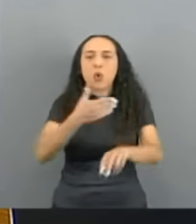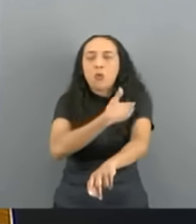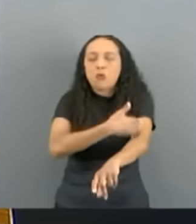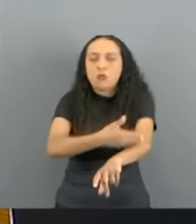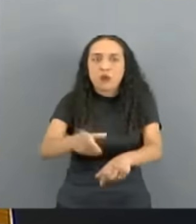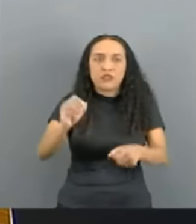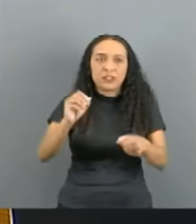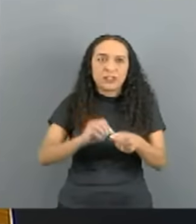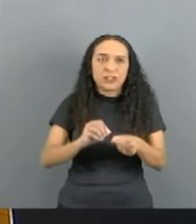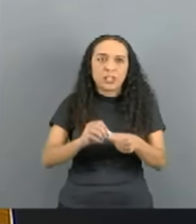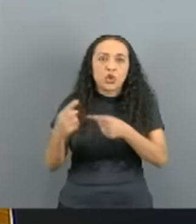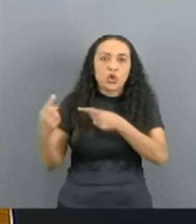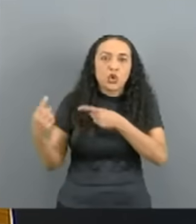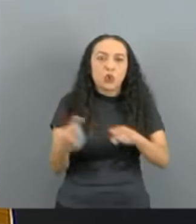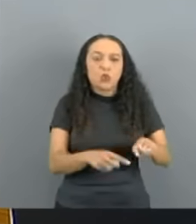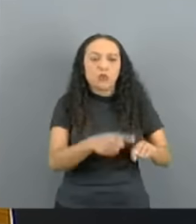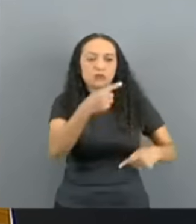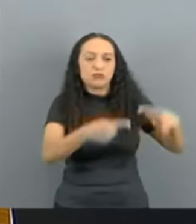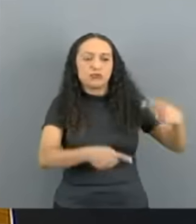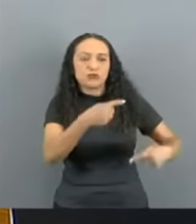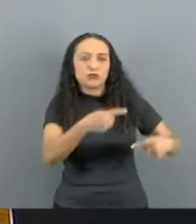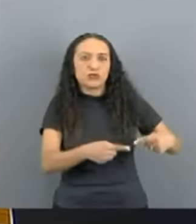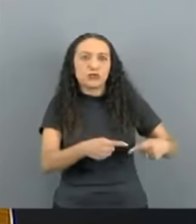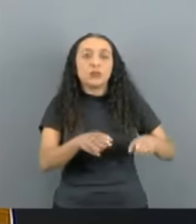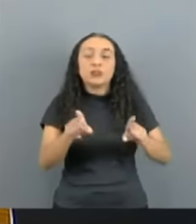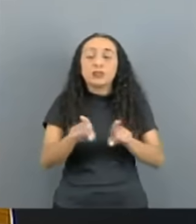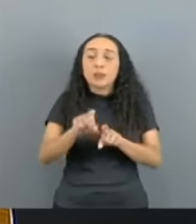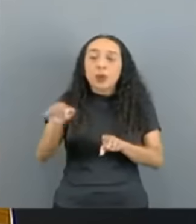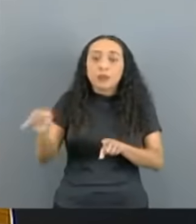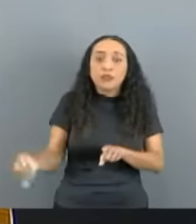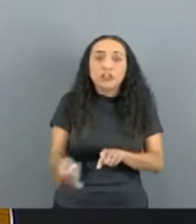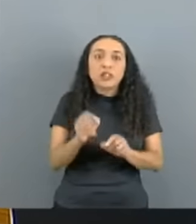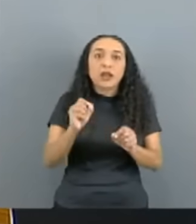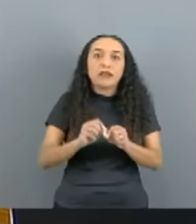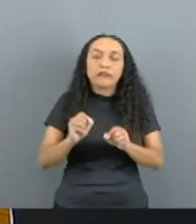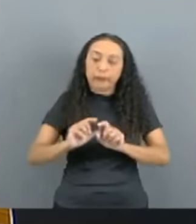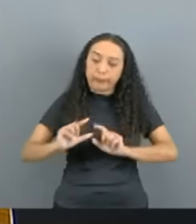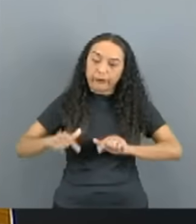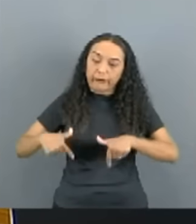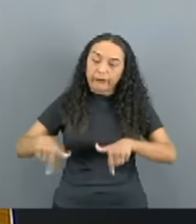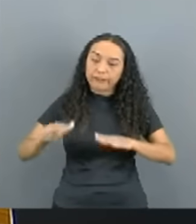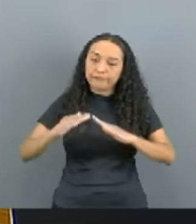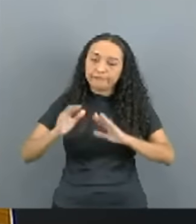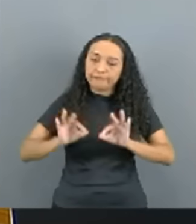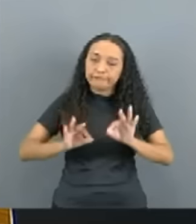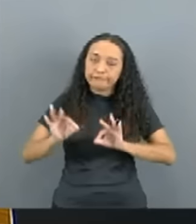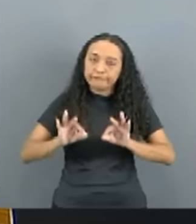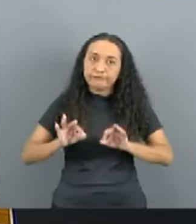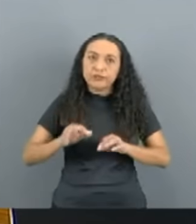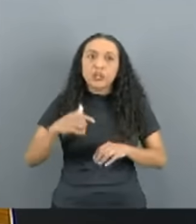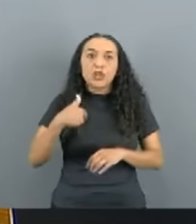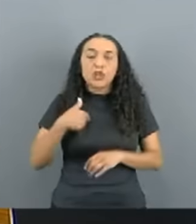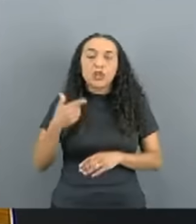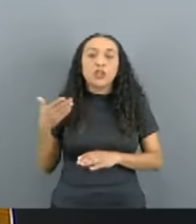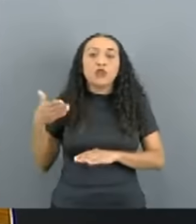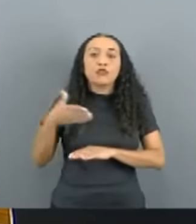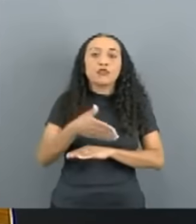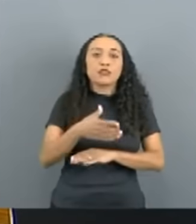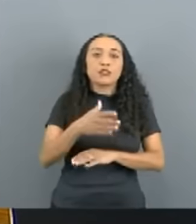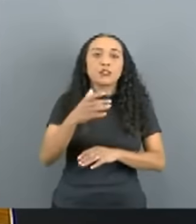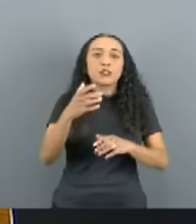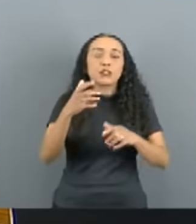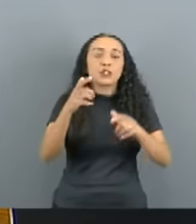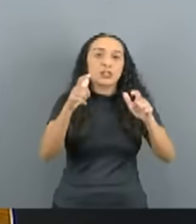com os adversários políticos, e devia aproveitar e fazer o dever de casa. Eu estive na sua terra, senhor Volney,